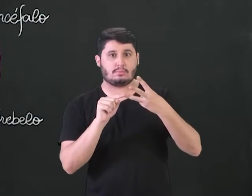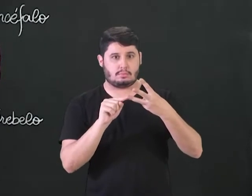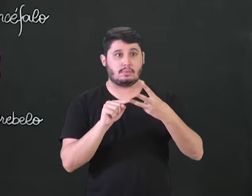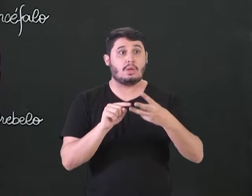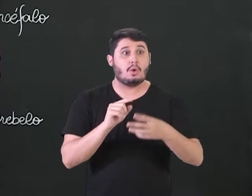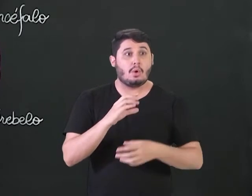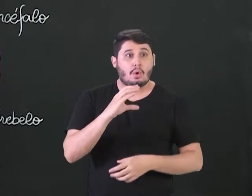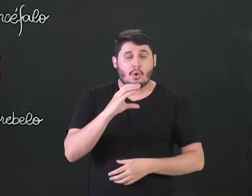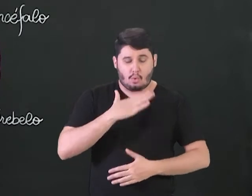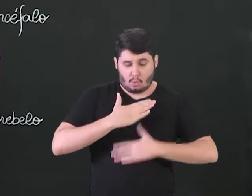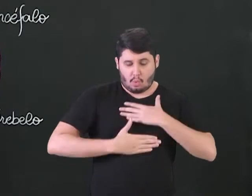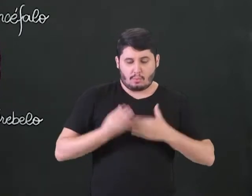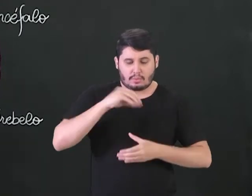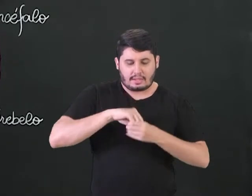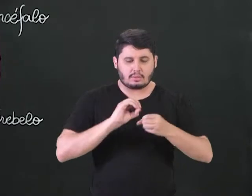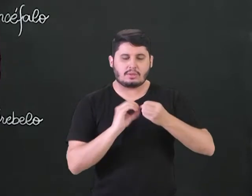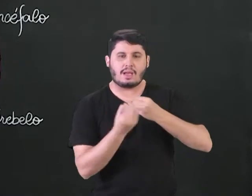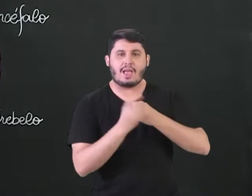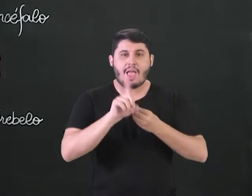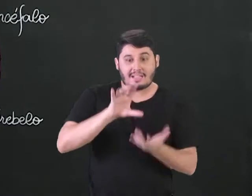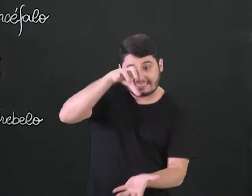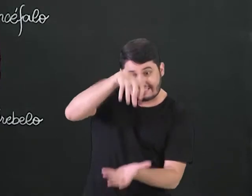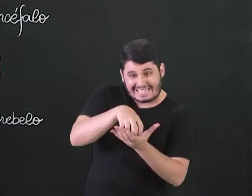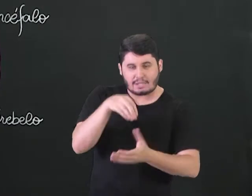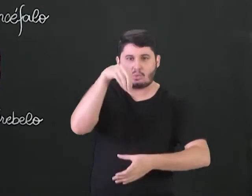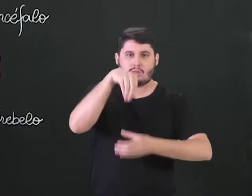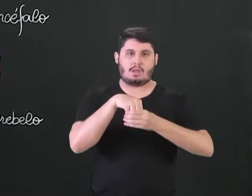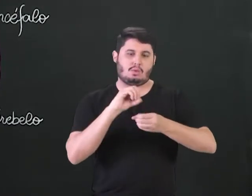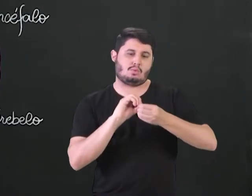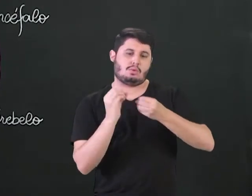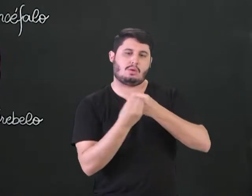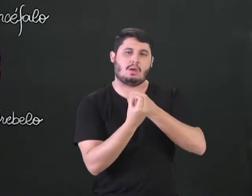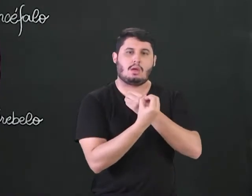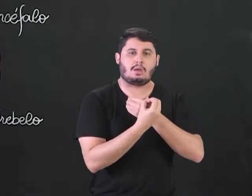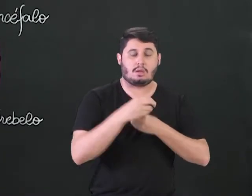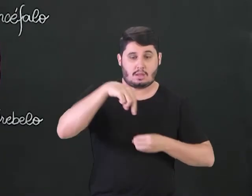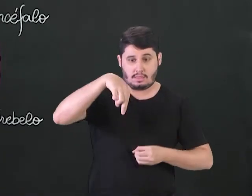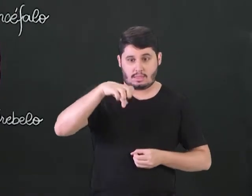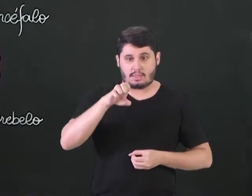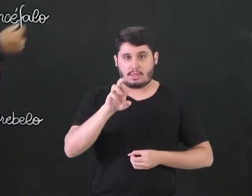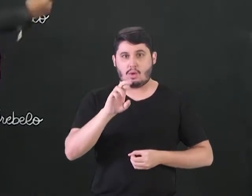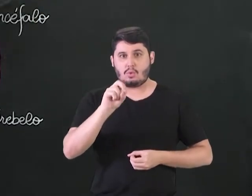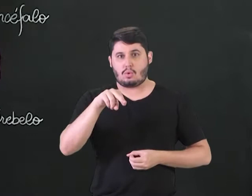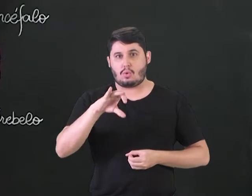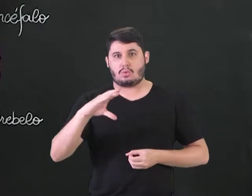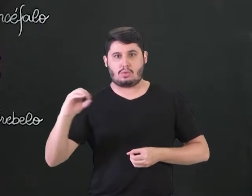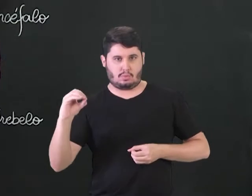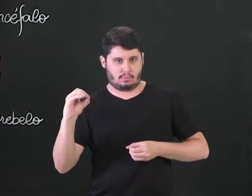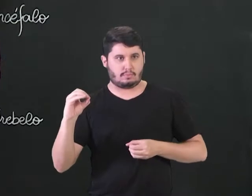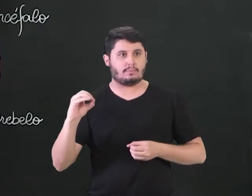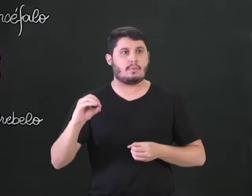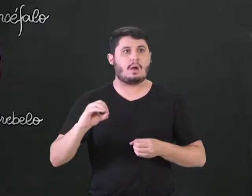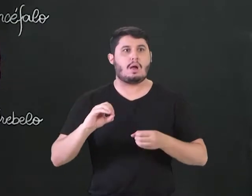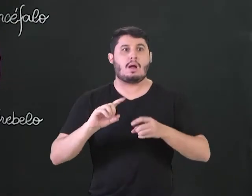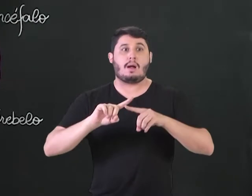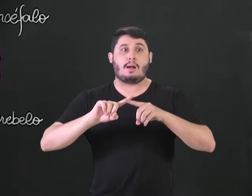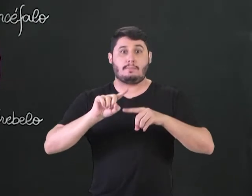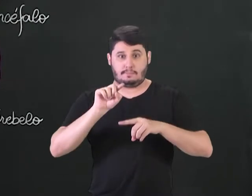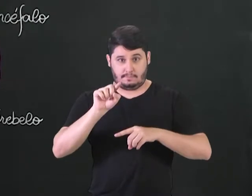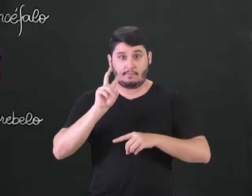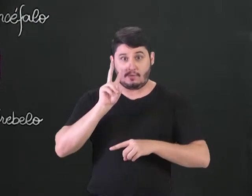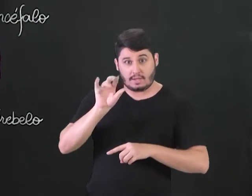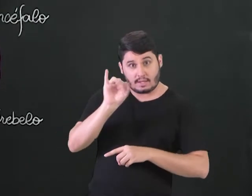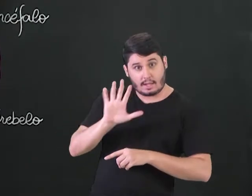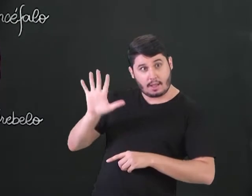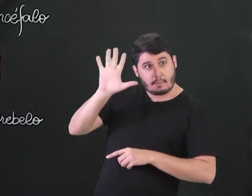célula. Núcleo desse neurônio. Então ele fica aqui nessa região, é o corpo celular. Ao redor do corpo